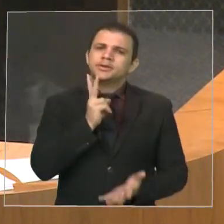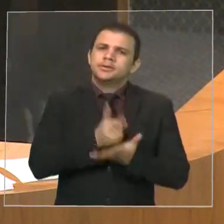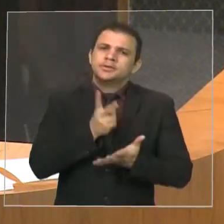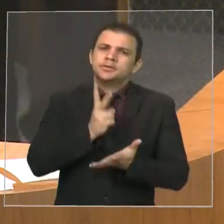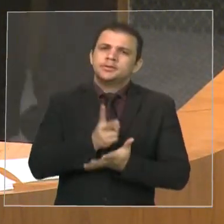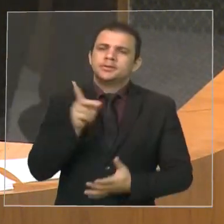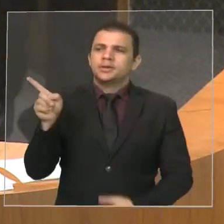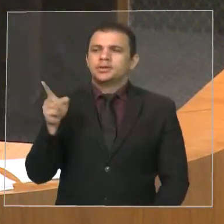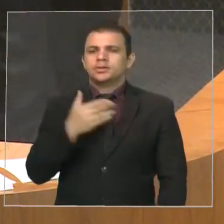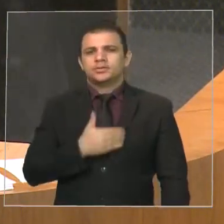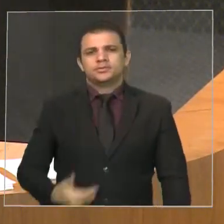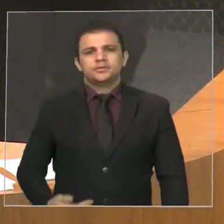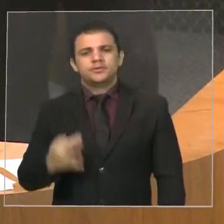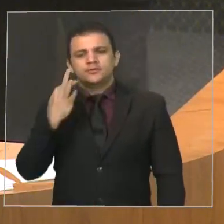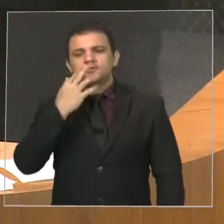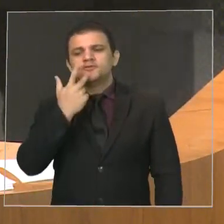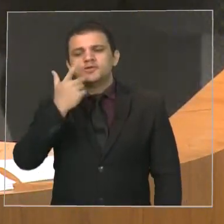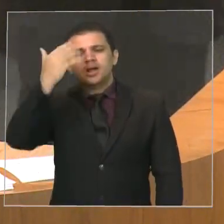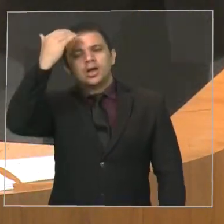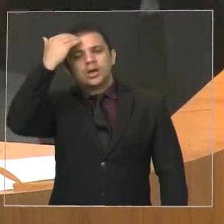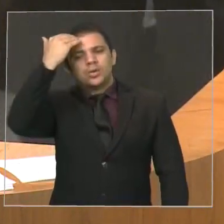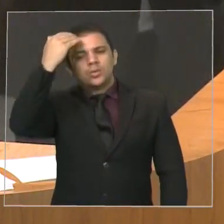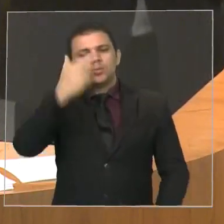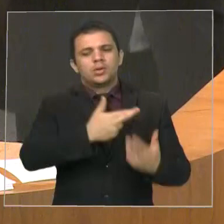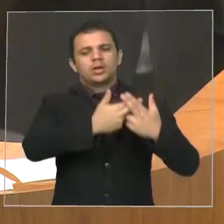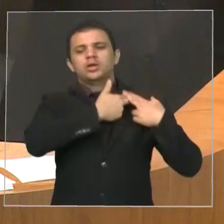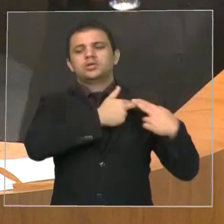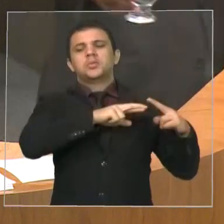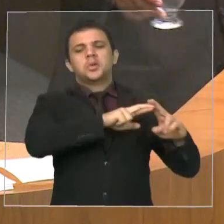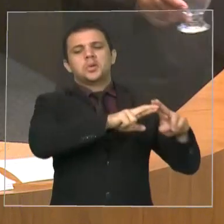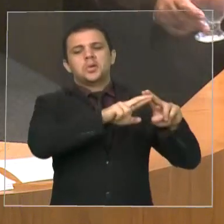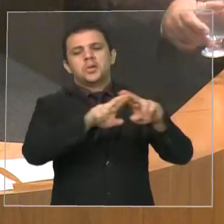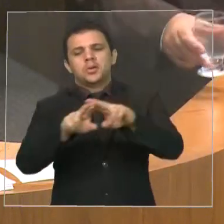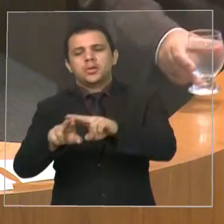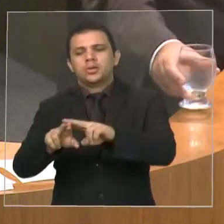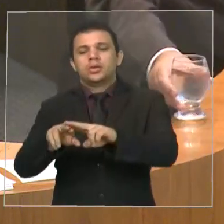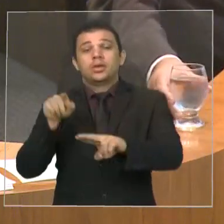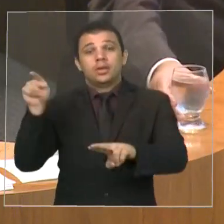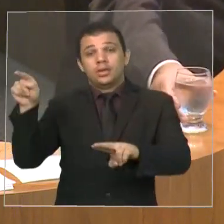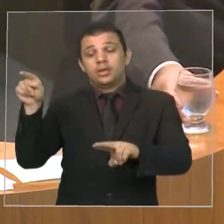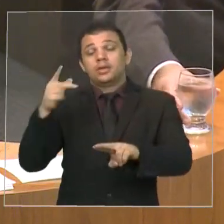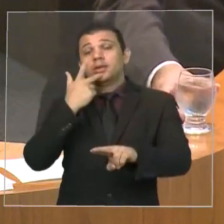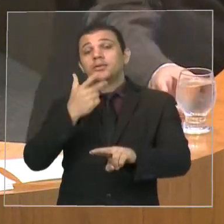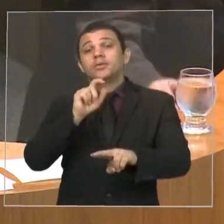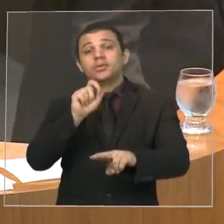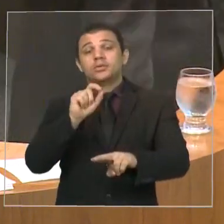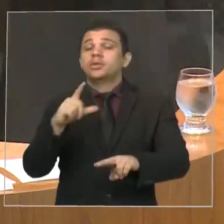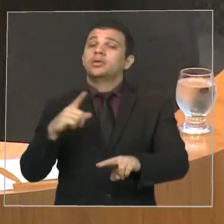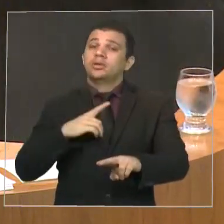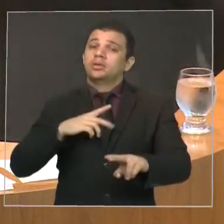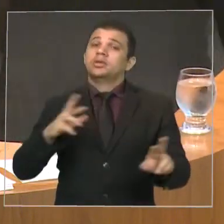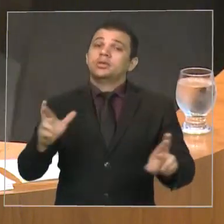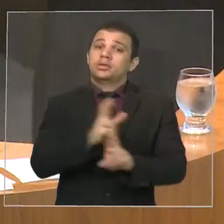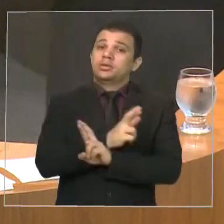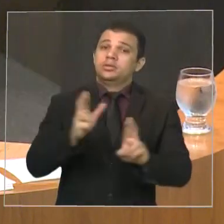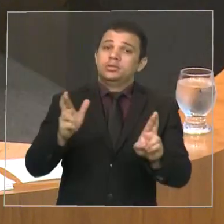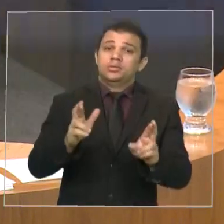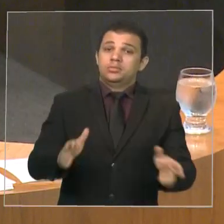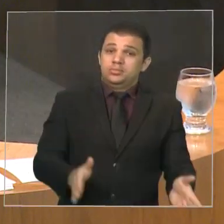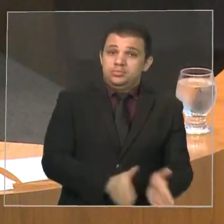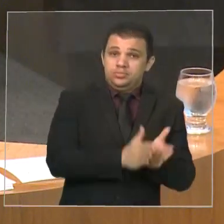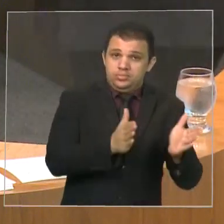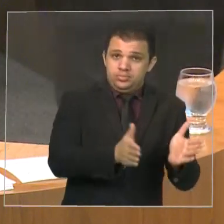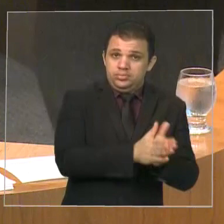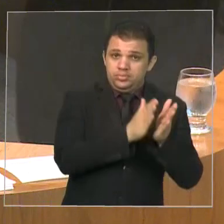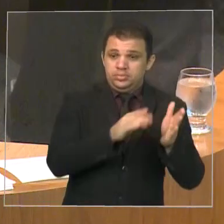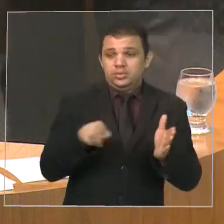os outros, ele mesmo diz que há relação direta entre pobreza no Maranhão e